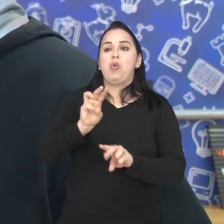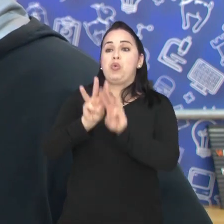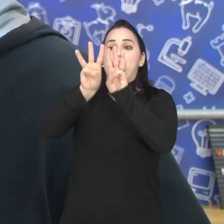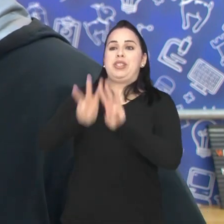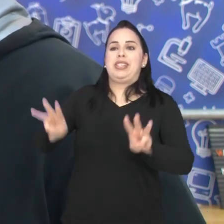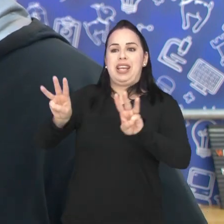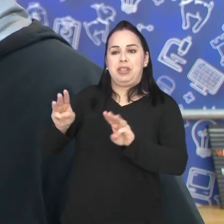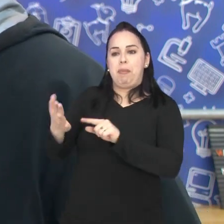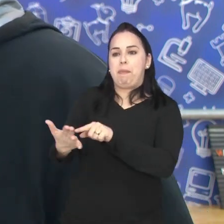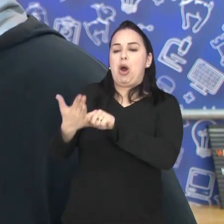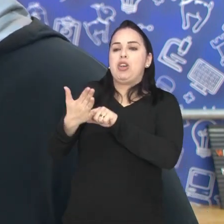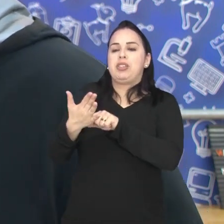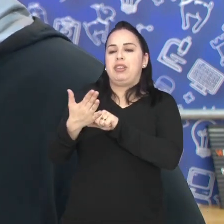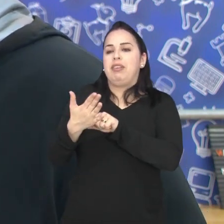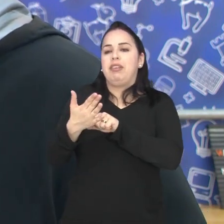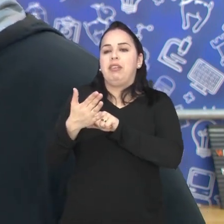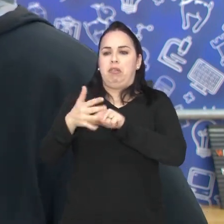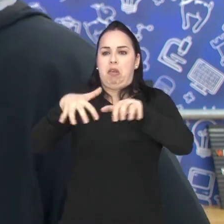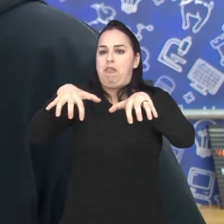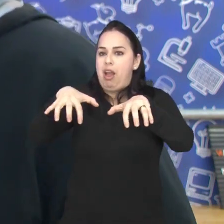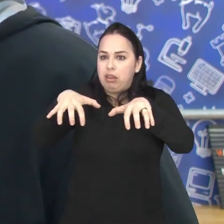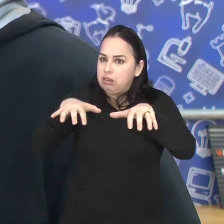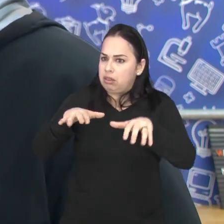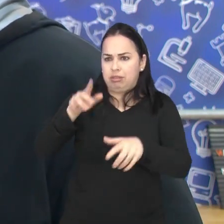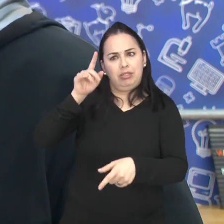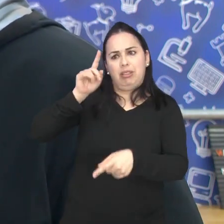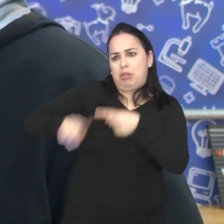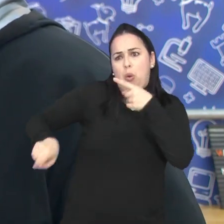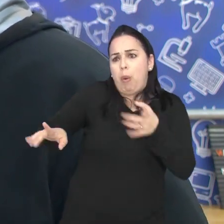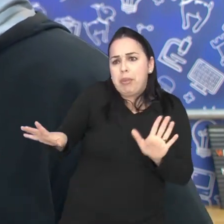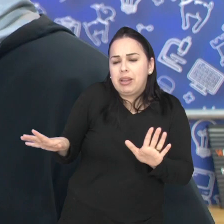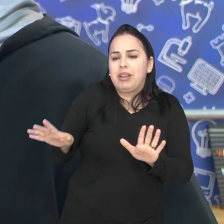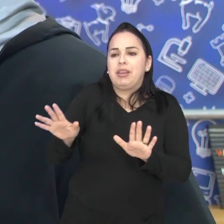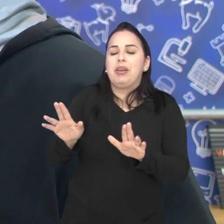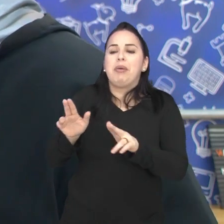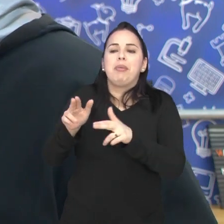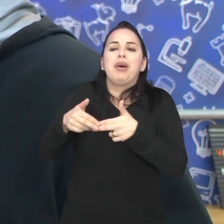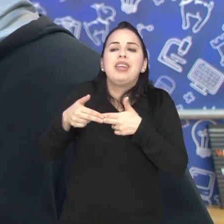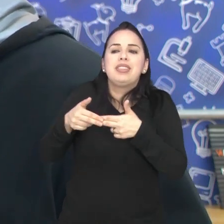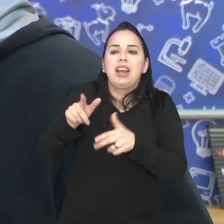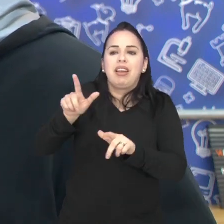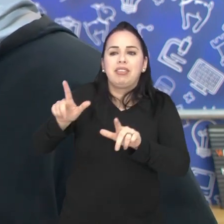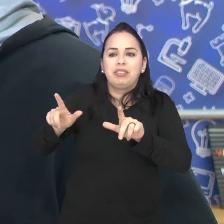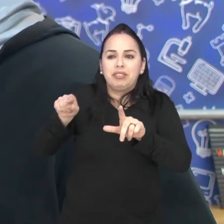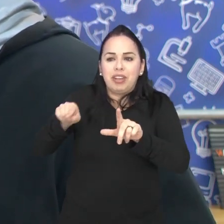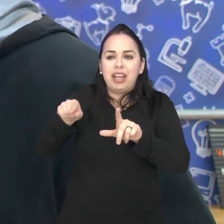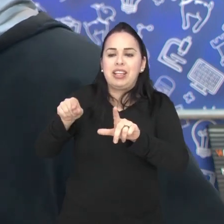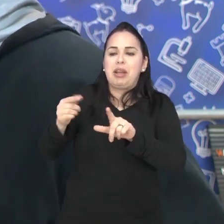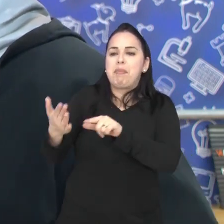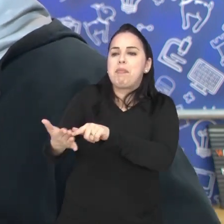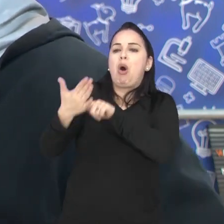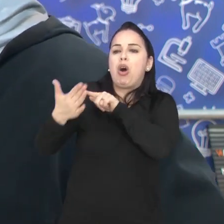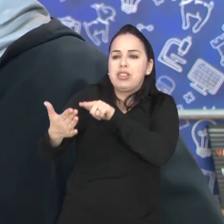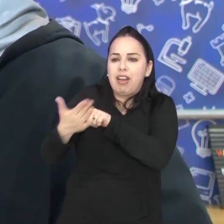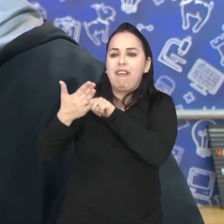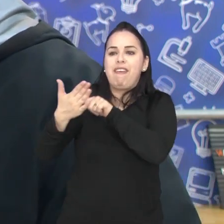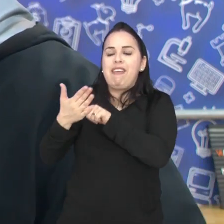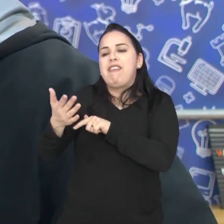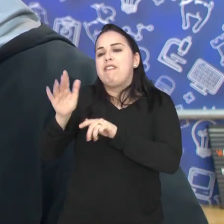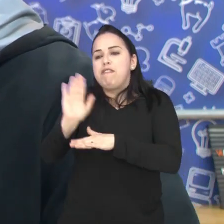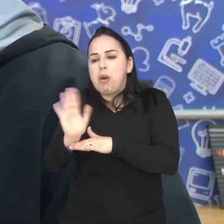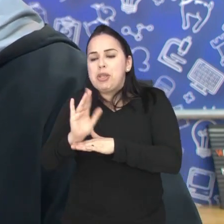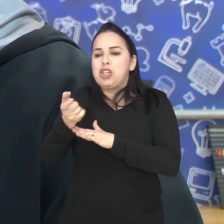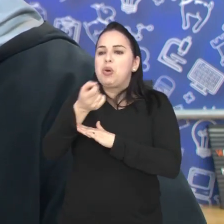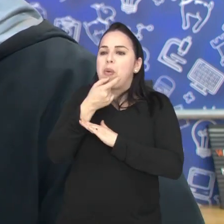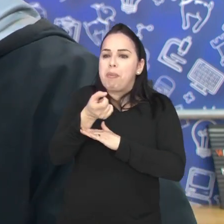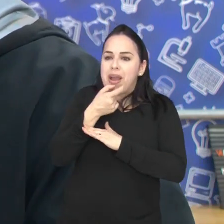plataforma ela te direciona a filmes de terror. Você vai abandonar a plataforma. Então, o que a plataforma faz? Ela direciona cada vez mais filmes